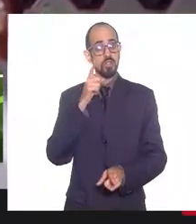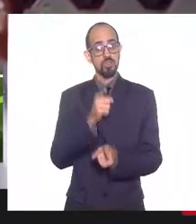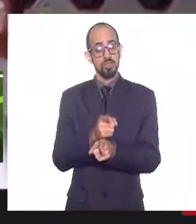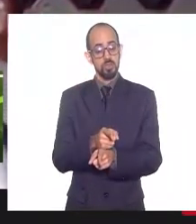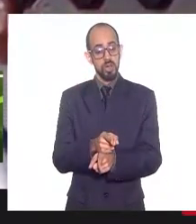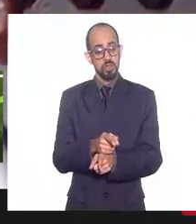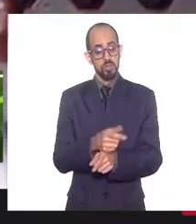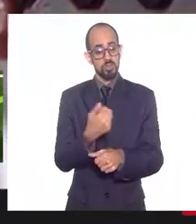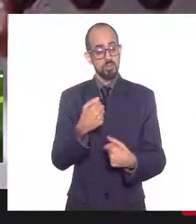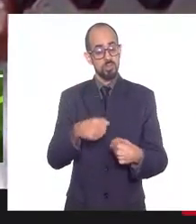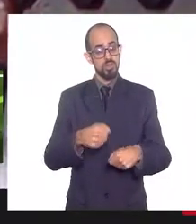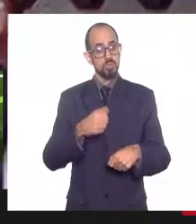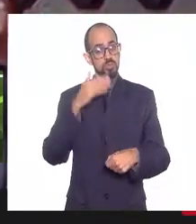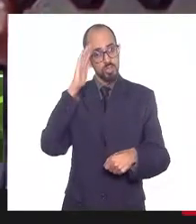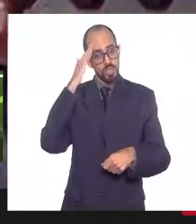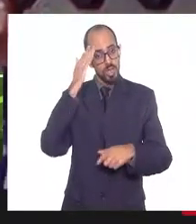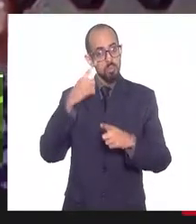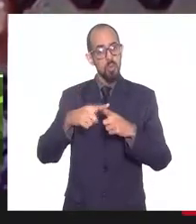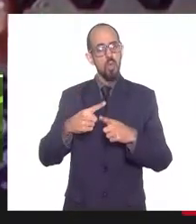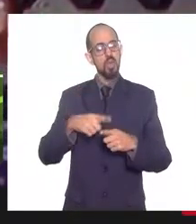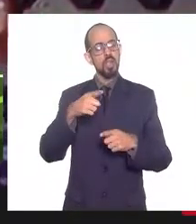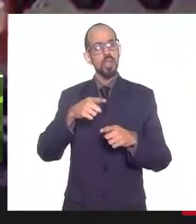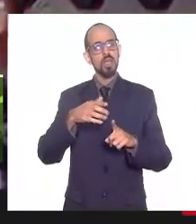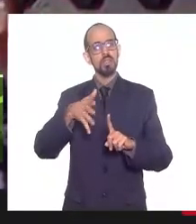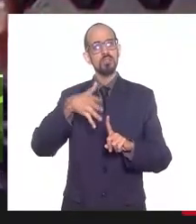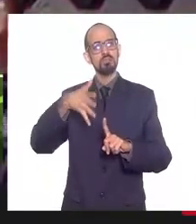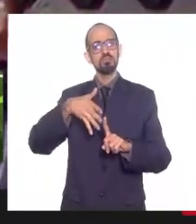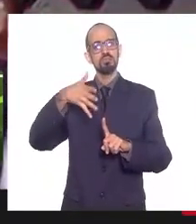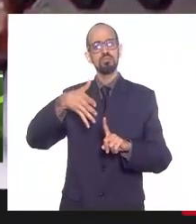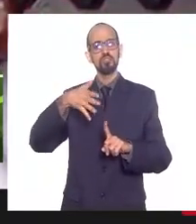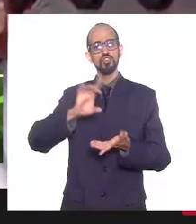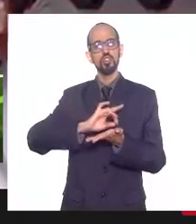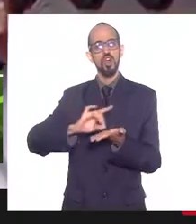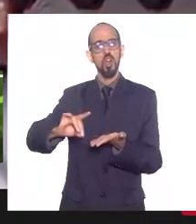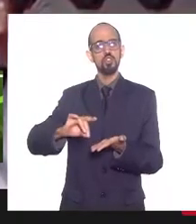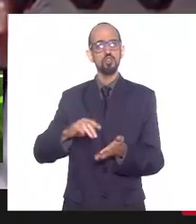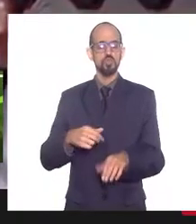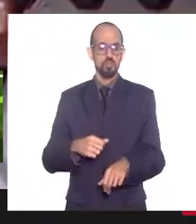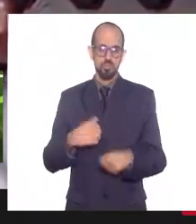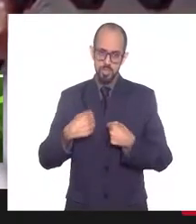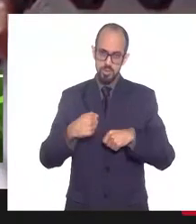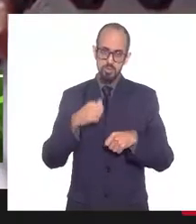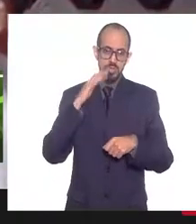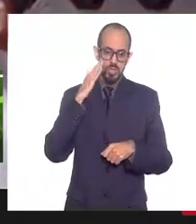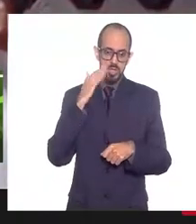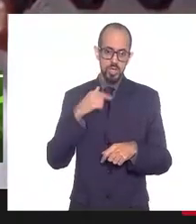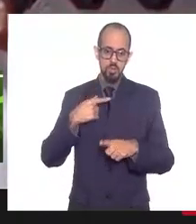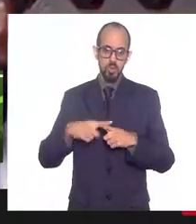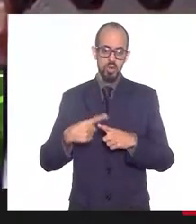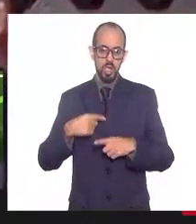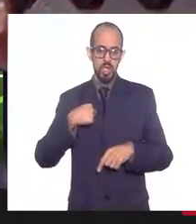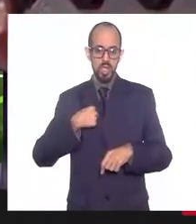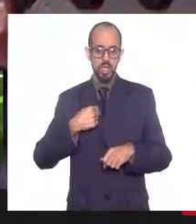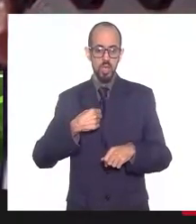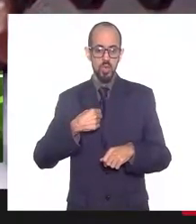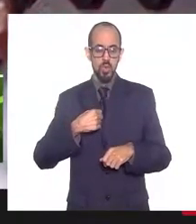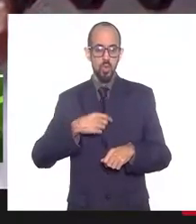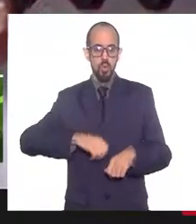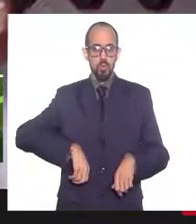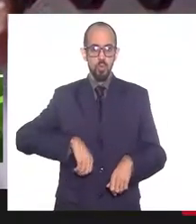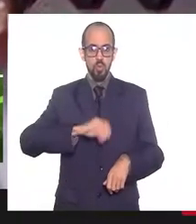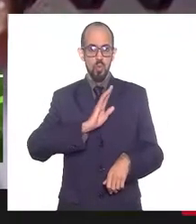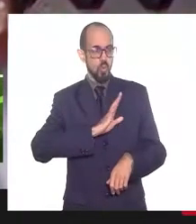precisamos entender por que esse discurso se expressa. Porque, como conhecedora, né, da hermenêutica